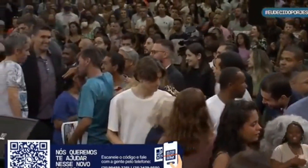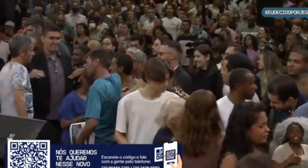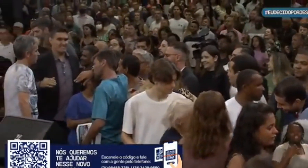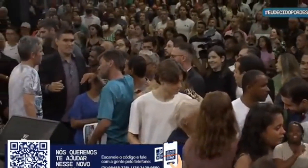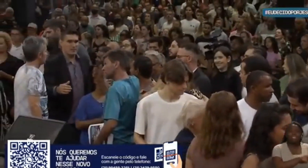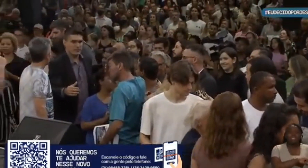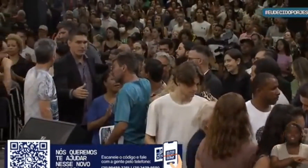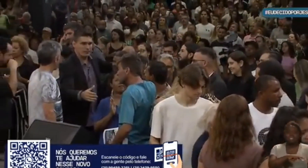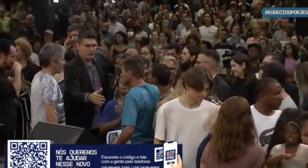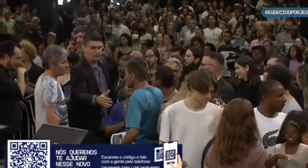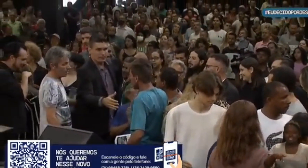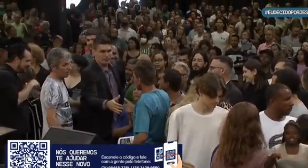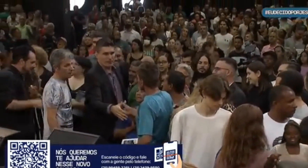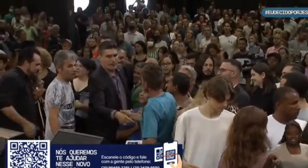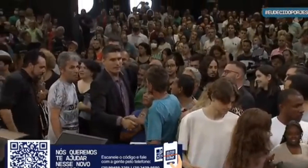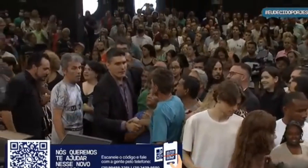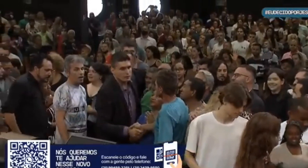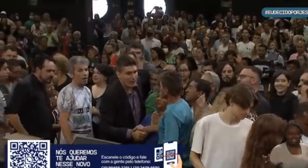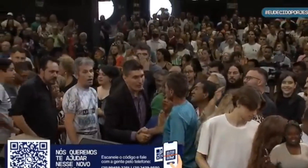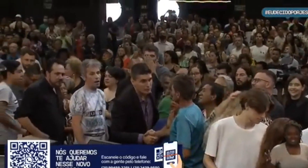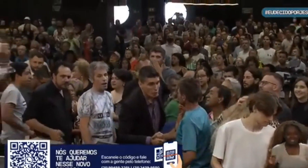nova fase